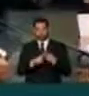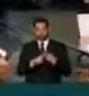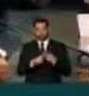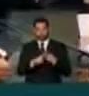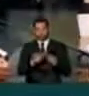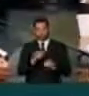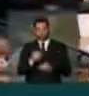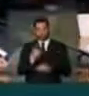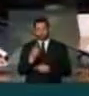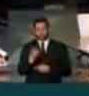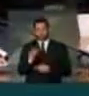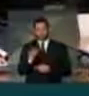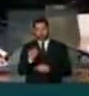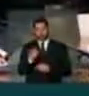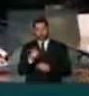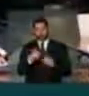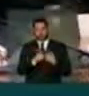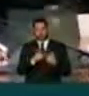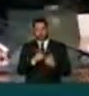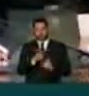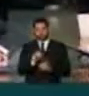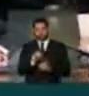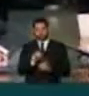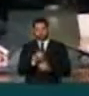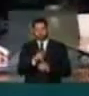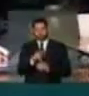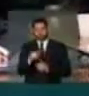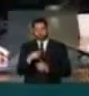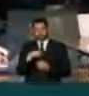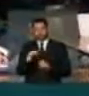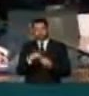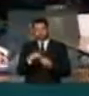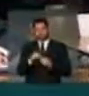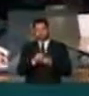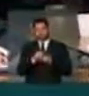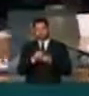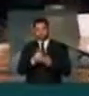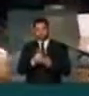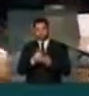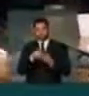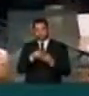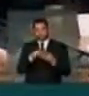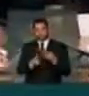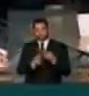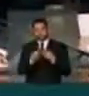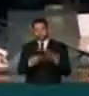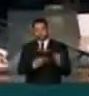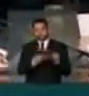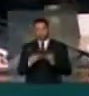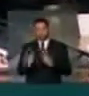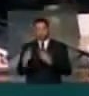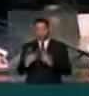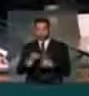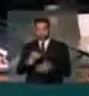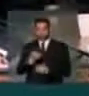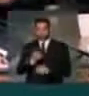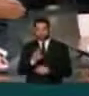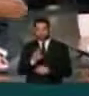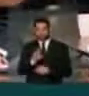uma van ou um micro-ônibus que vai nos dar essa assistência 3 dias, visitando o porto de